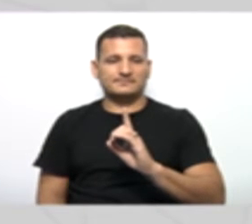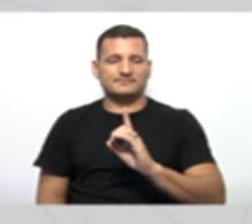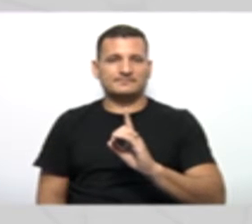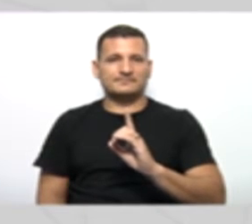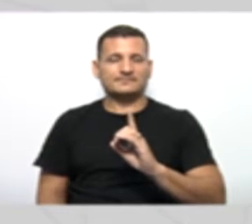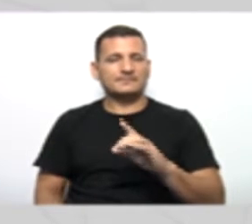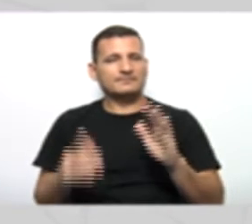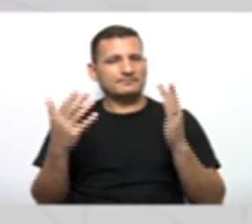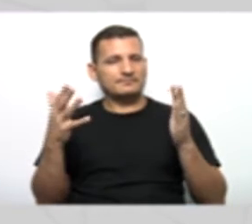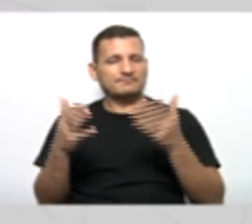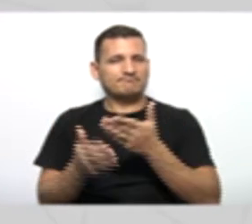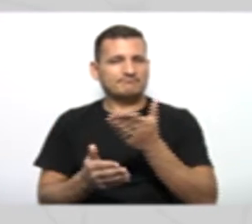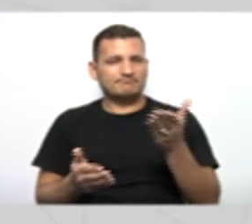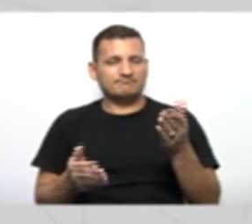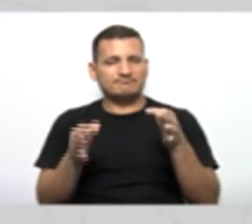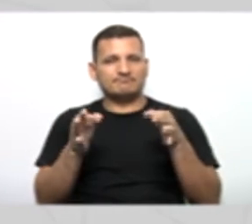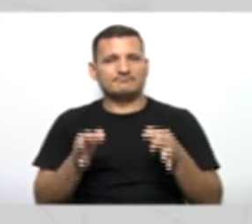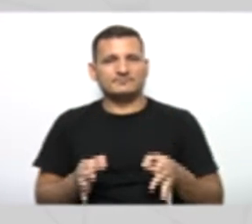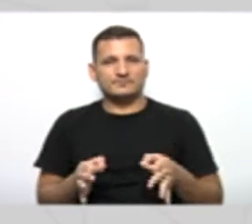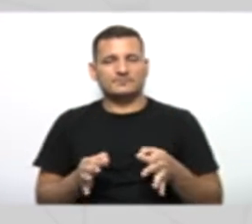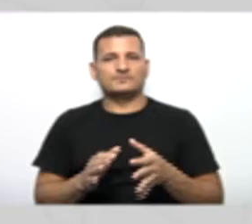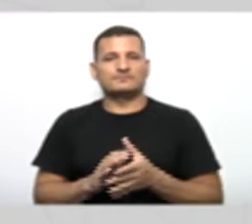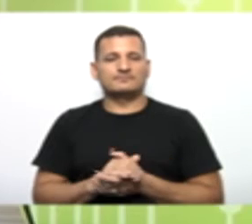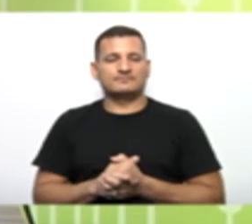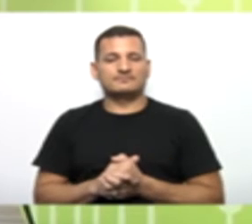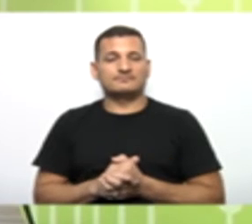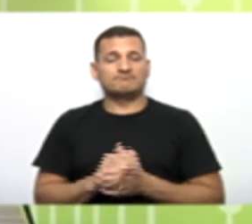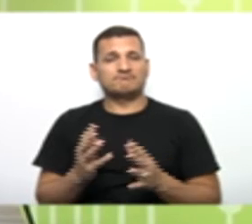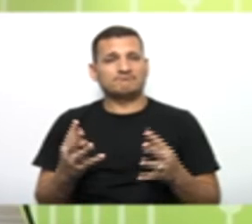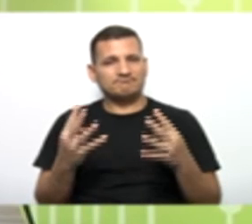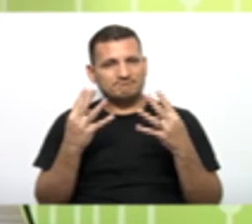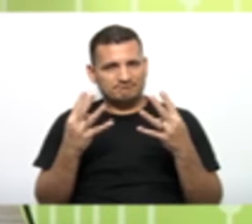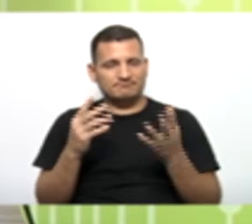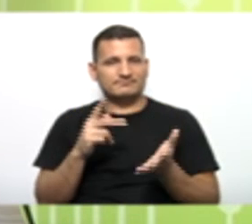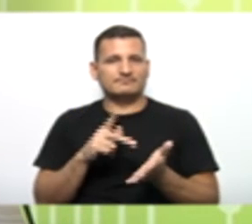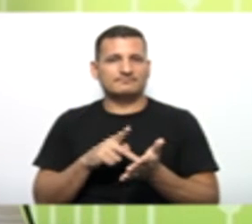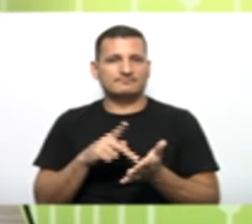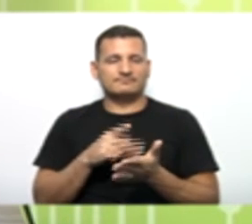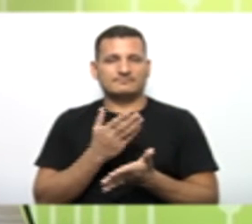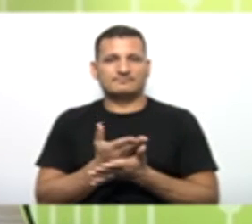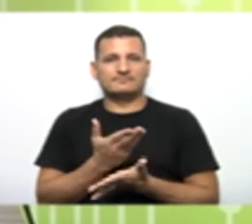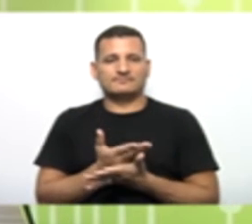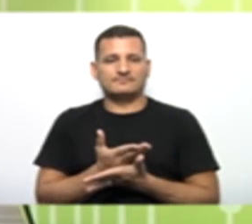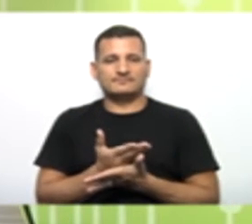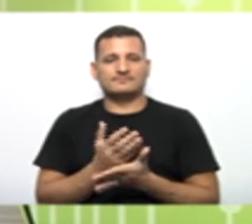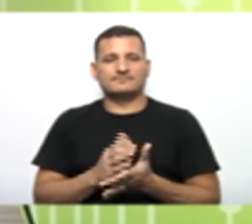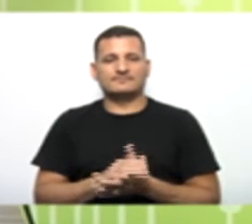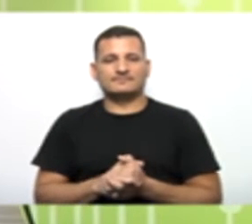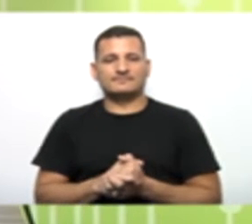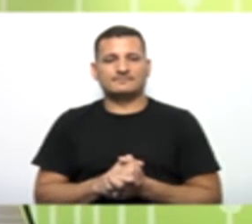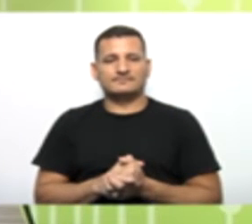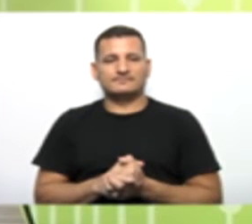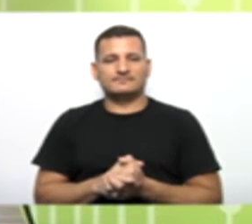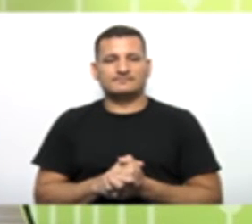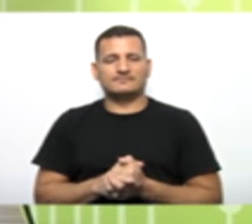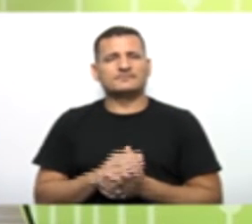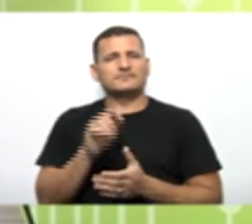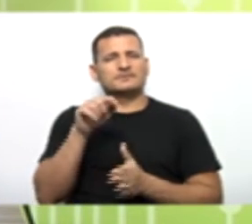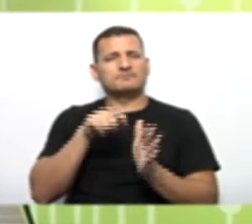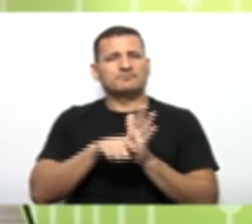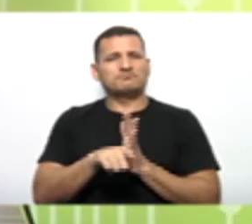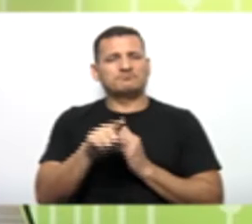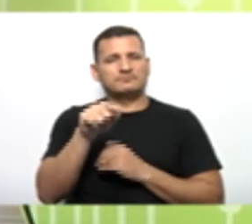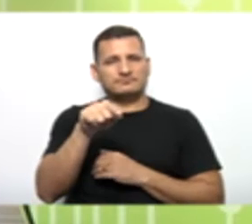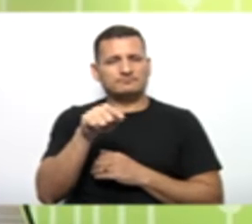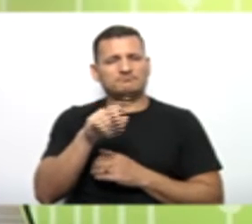Parabéns a vocês, acertaram todas as questões, significa que estavam realmente prestando atenção na aula. Essa foi uma questão muito difícil,